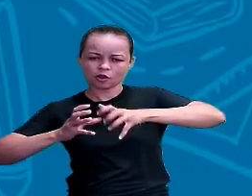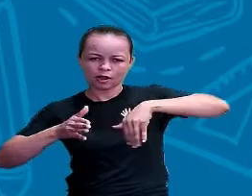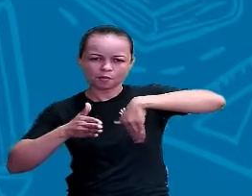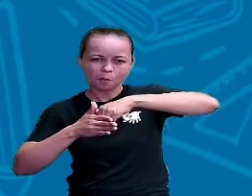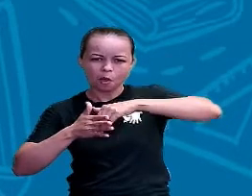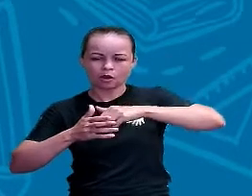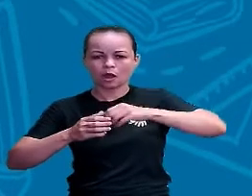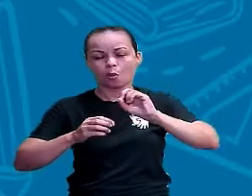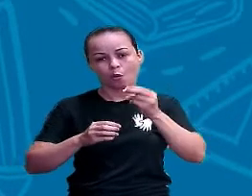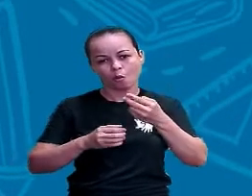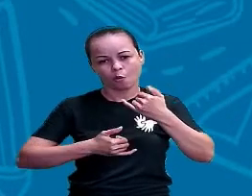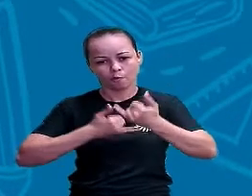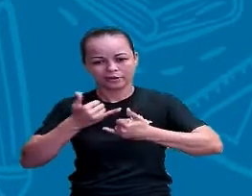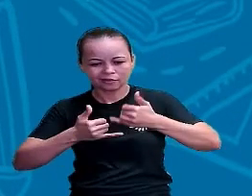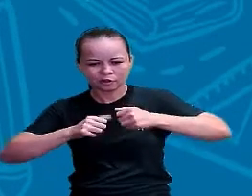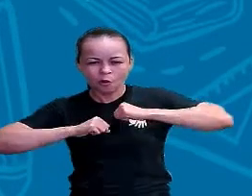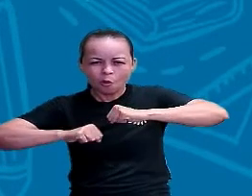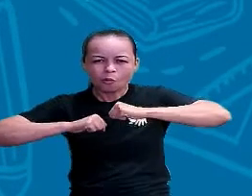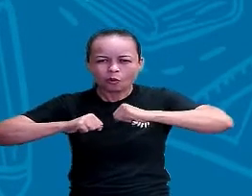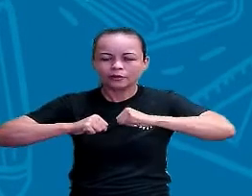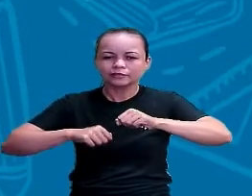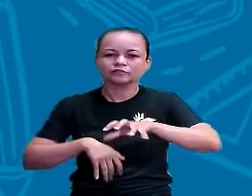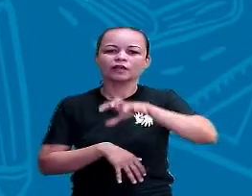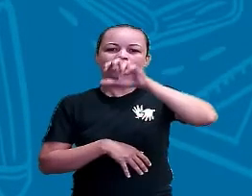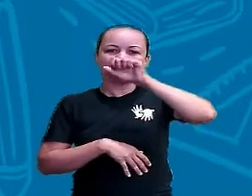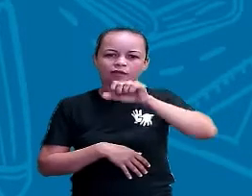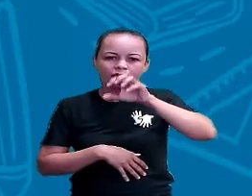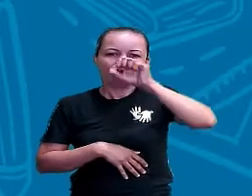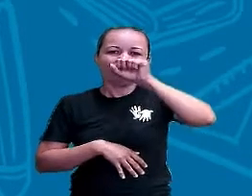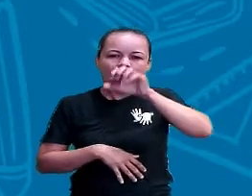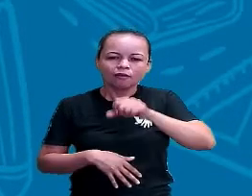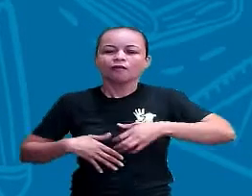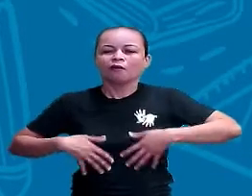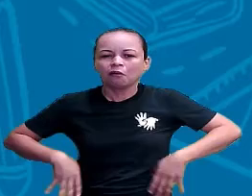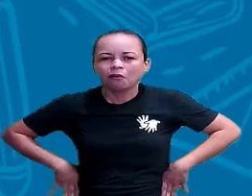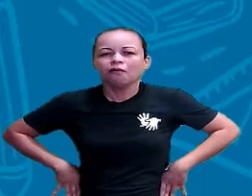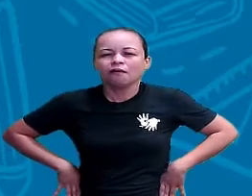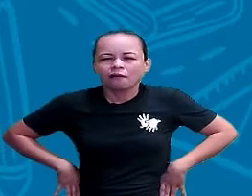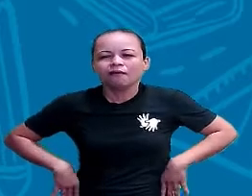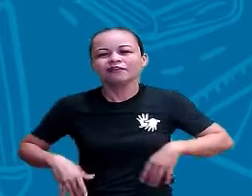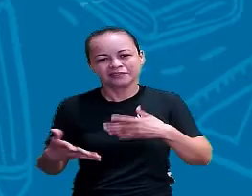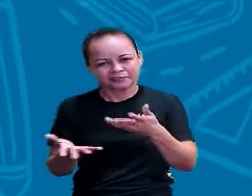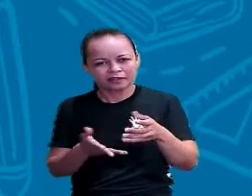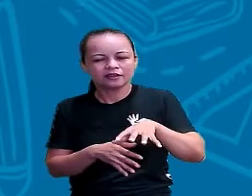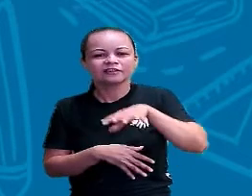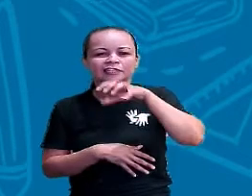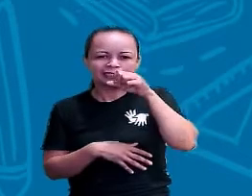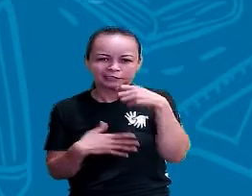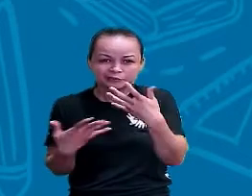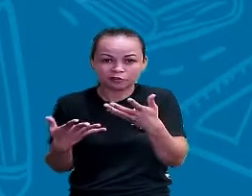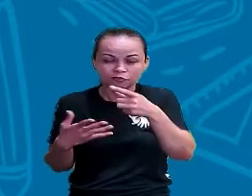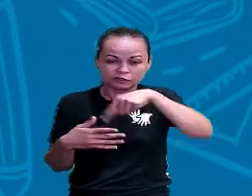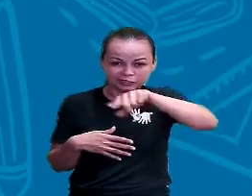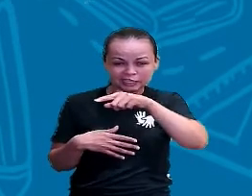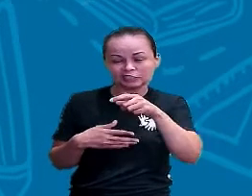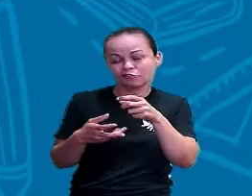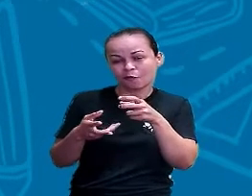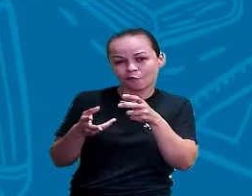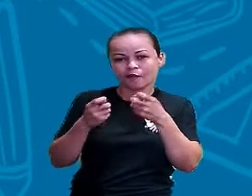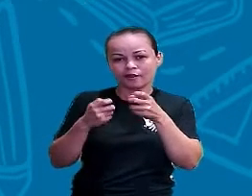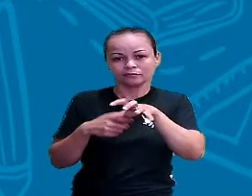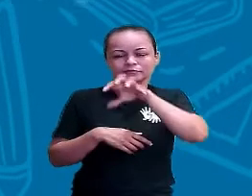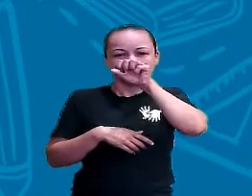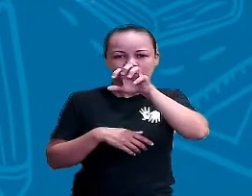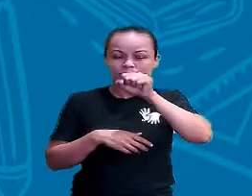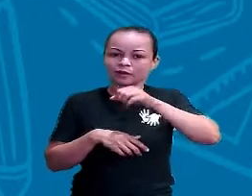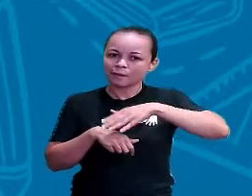né, correndo, vocês vão ver que a respiração de vocês vai ficar ofegante. Vocês vão respirar com uma frequência maior, porque o seu